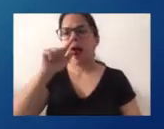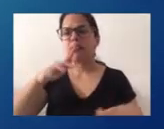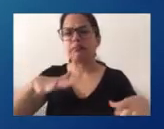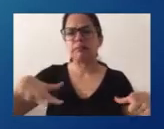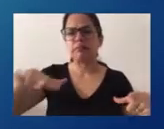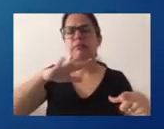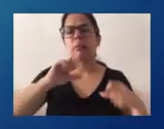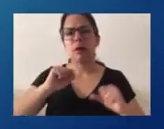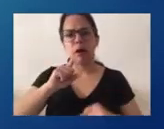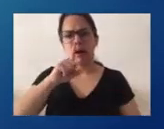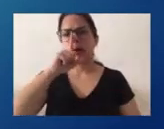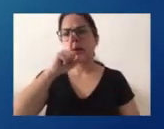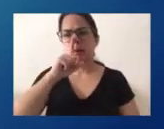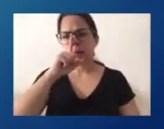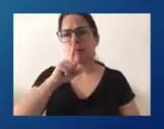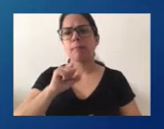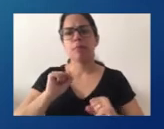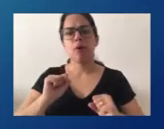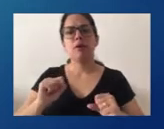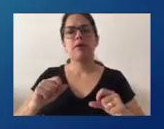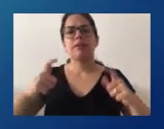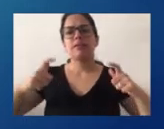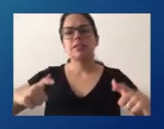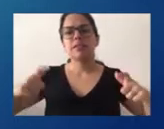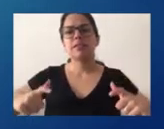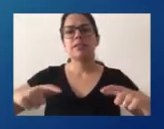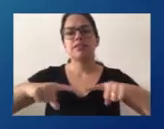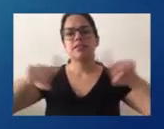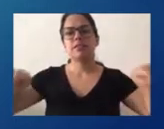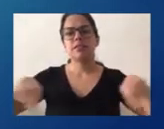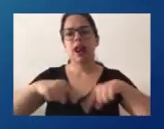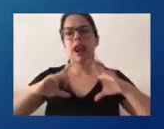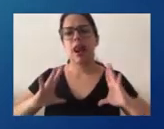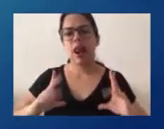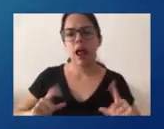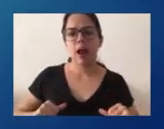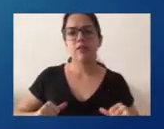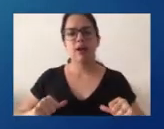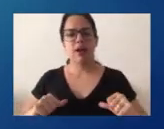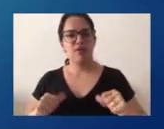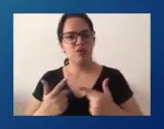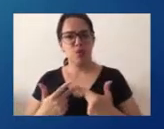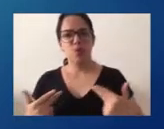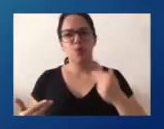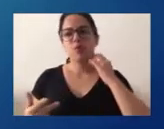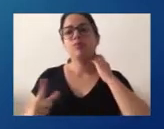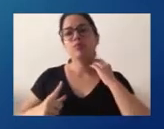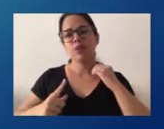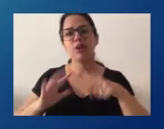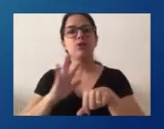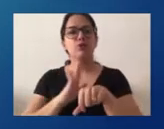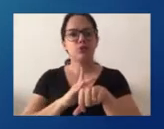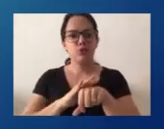inúmeras doenças podem serem acarretadas por pessoas que trabalham em umidade, situações de umidade elevada, tá?